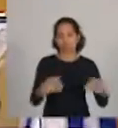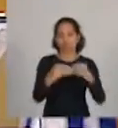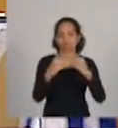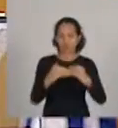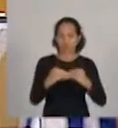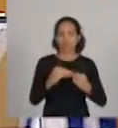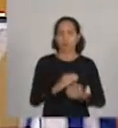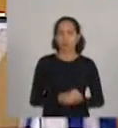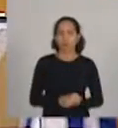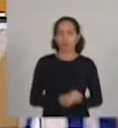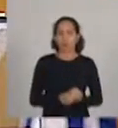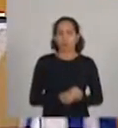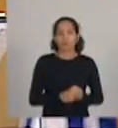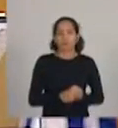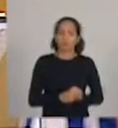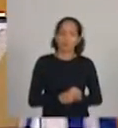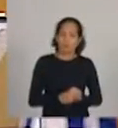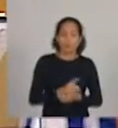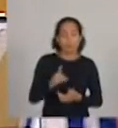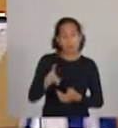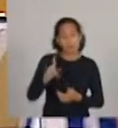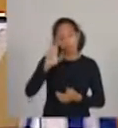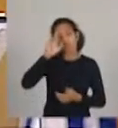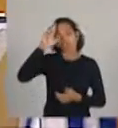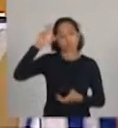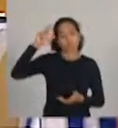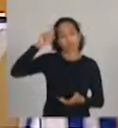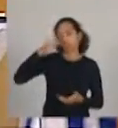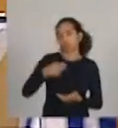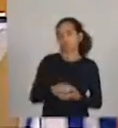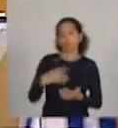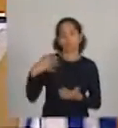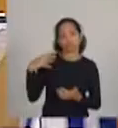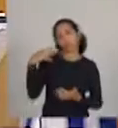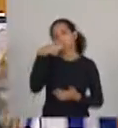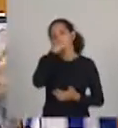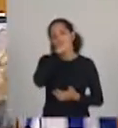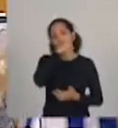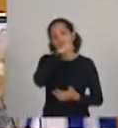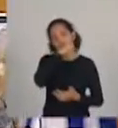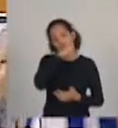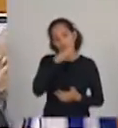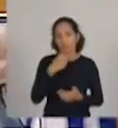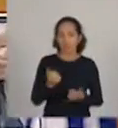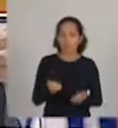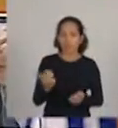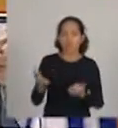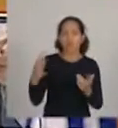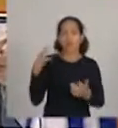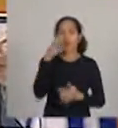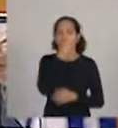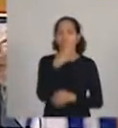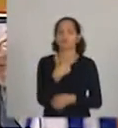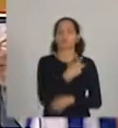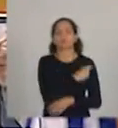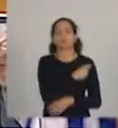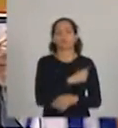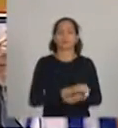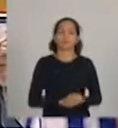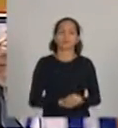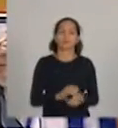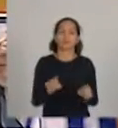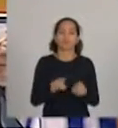não toma a decisão o mais breve possível de promover essa vacinação. Também